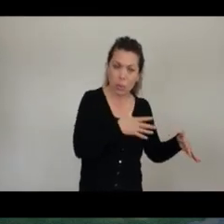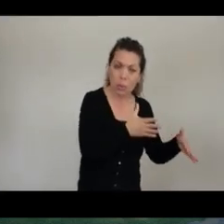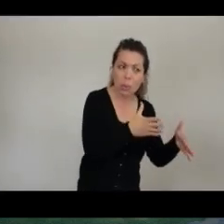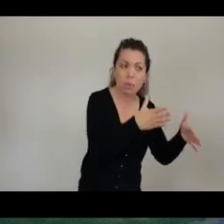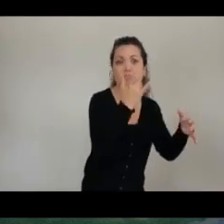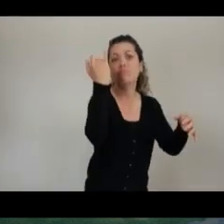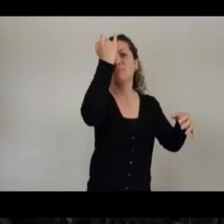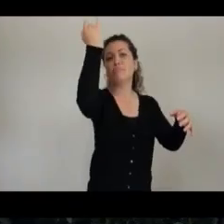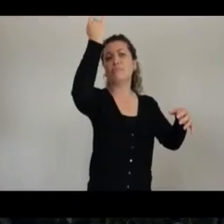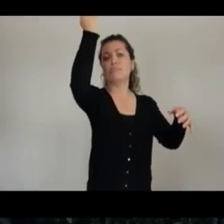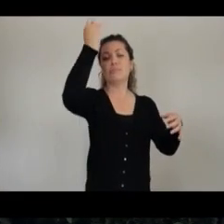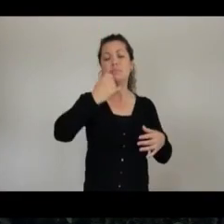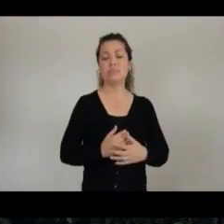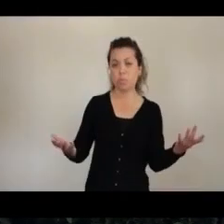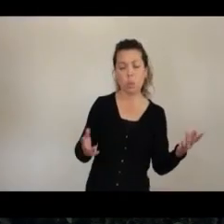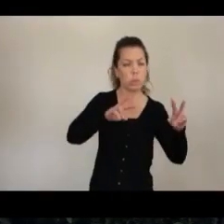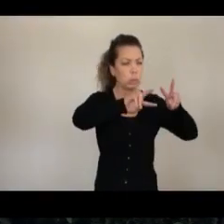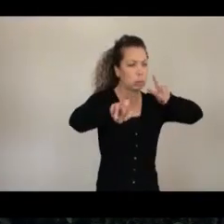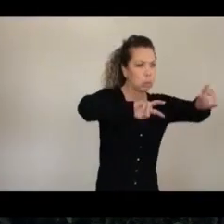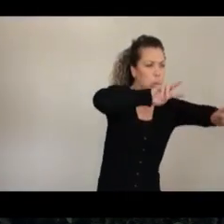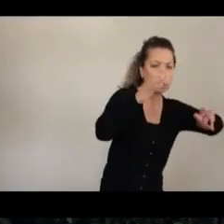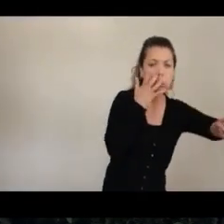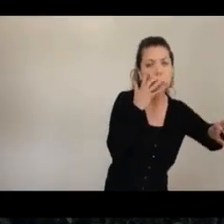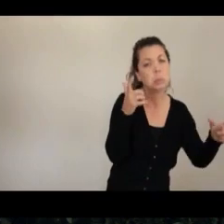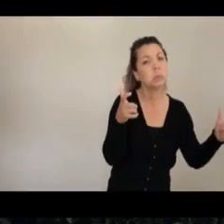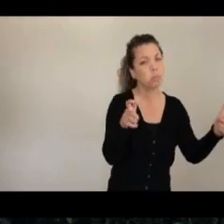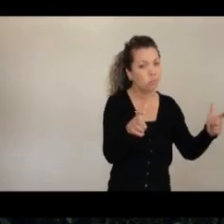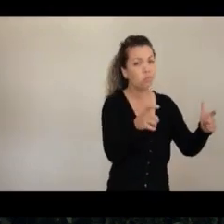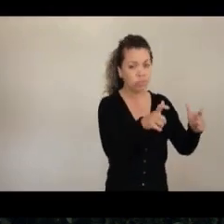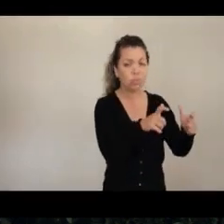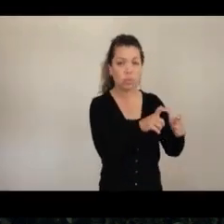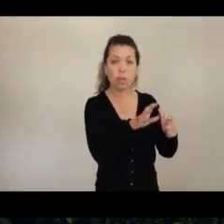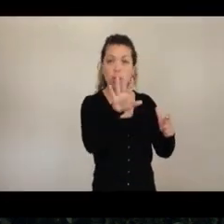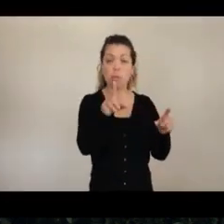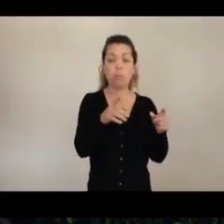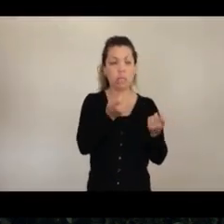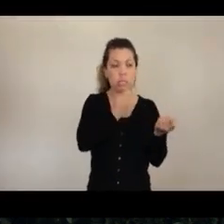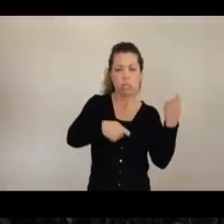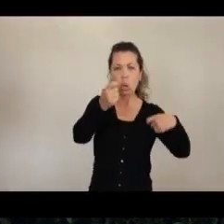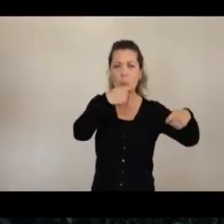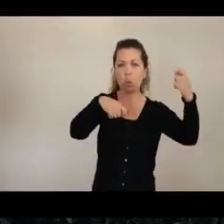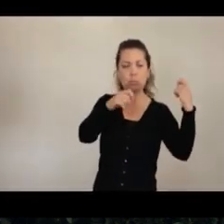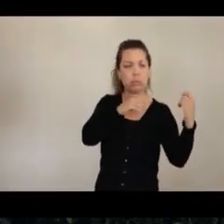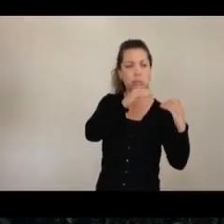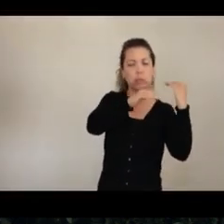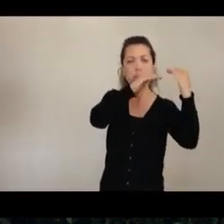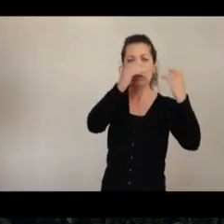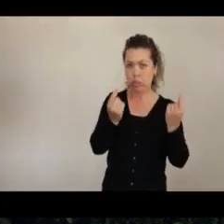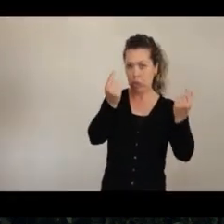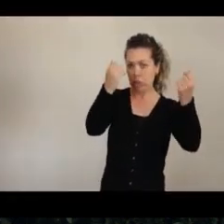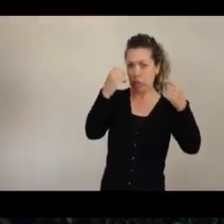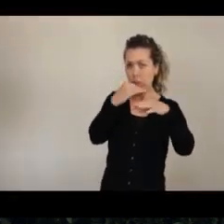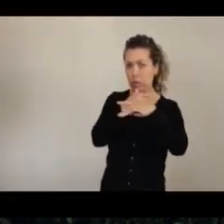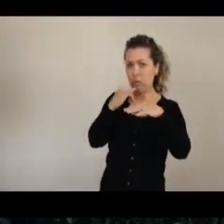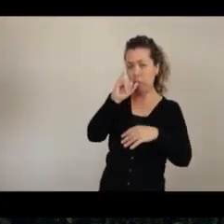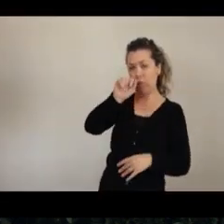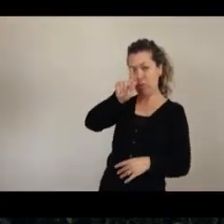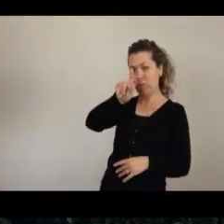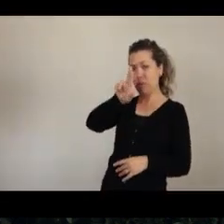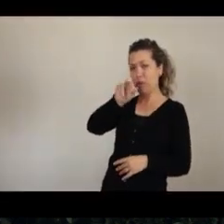mais arrastado e difícil. Como o trajeto era pequeno, coisa de 2.500 metros, parecia coerente uma alternativa